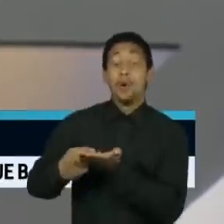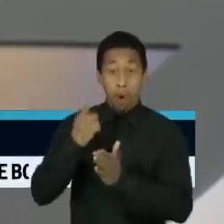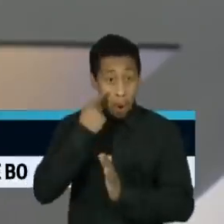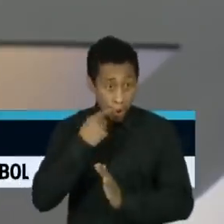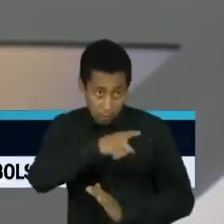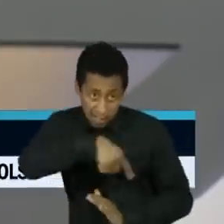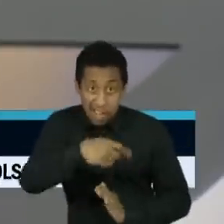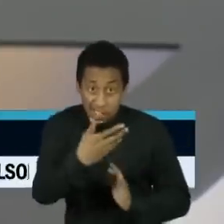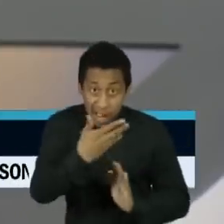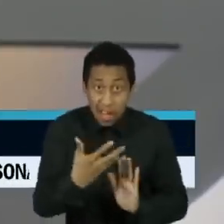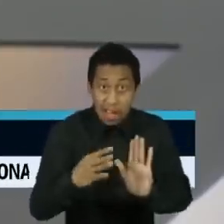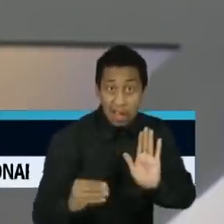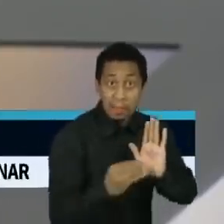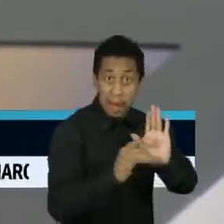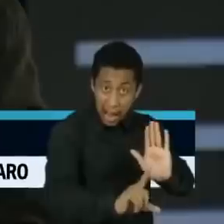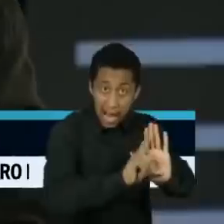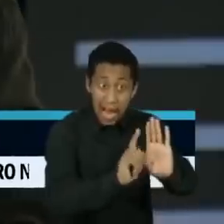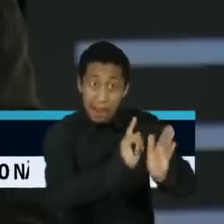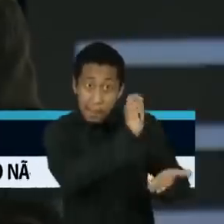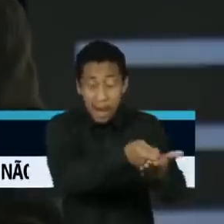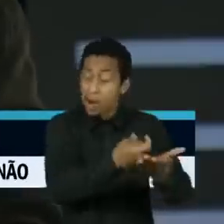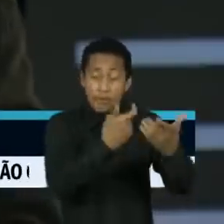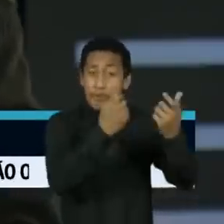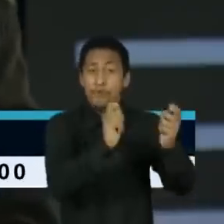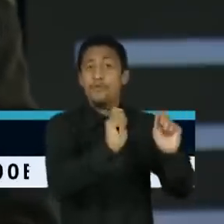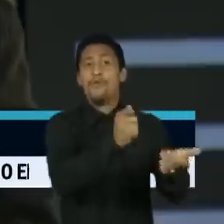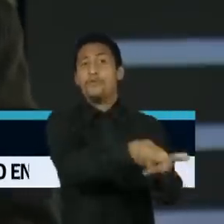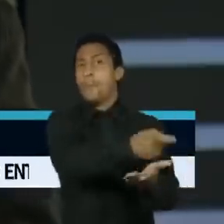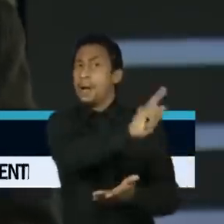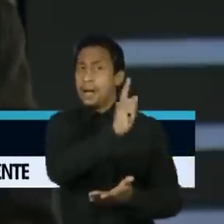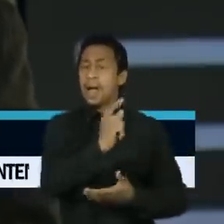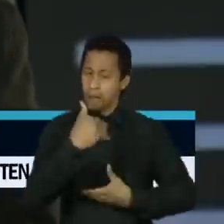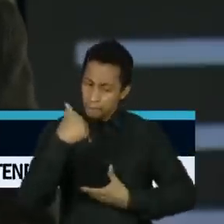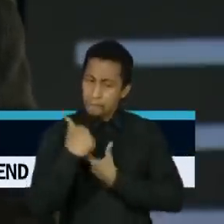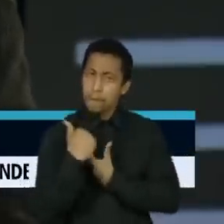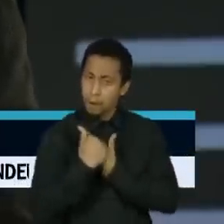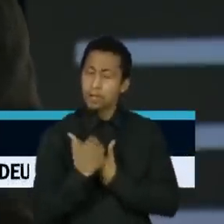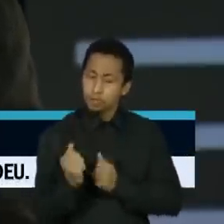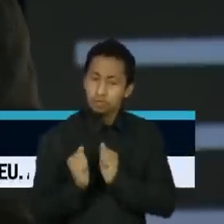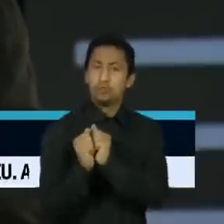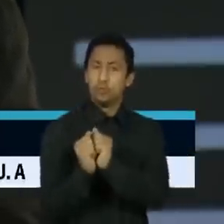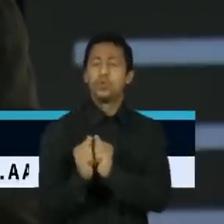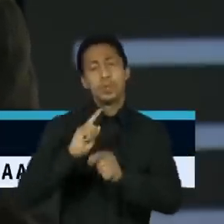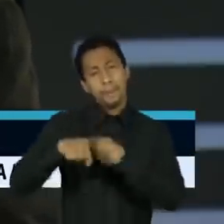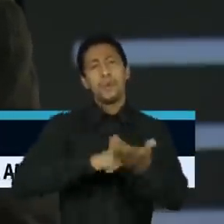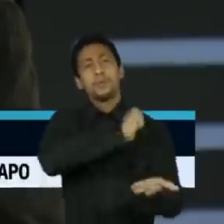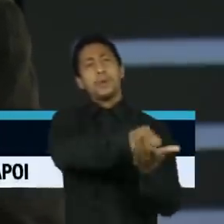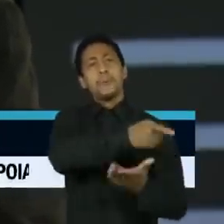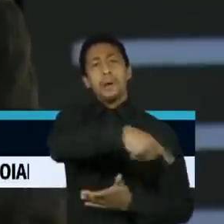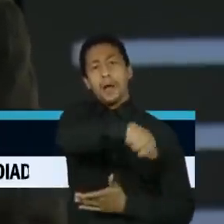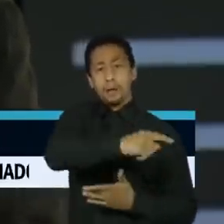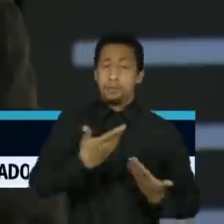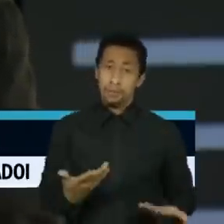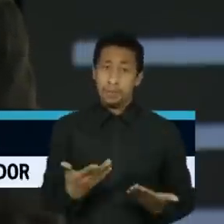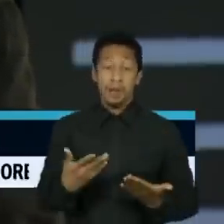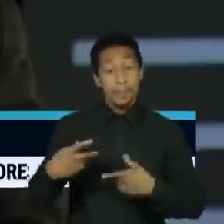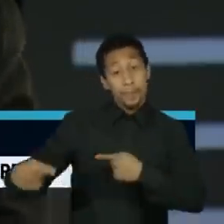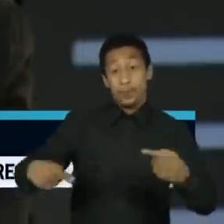você vota junto comigo, porque senão você não ganha dinheiro para a sua base eleitoral, que a política nunca é nacional, é sempre municipal,